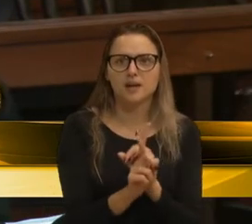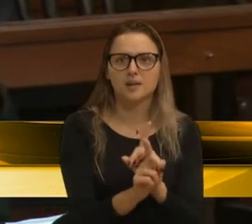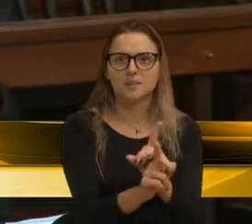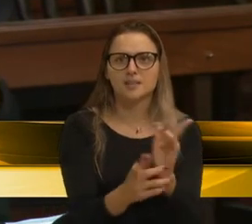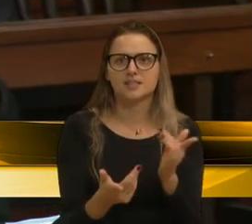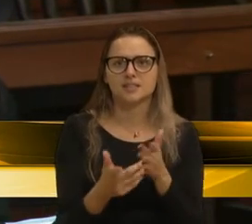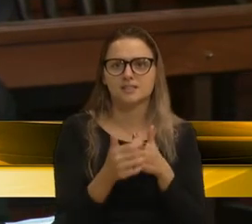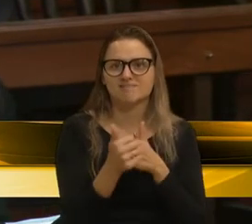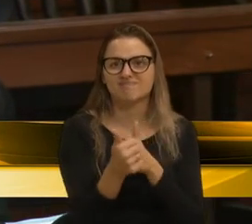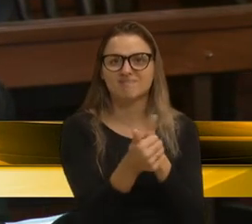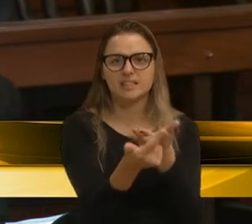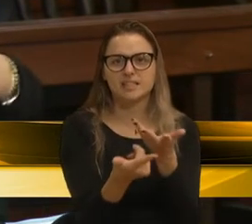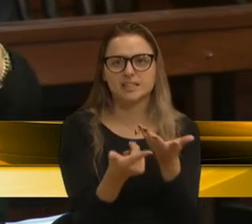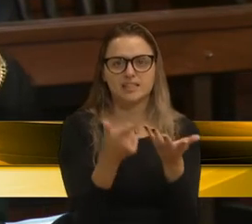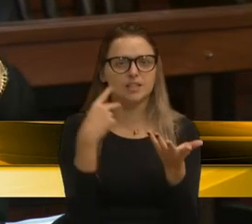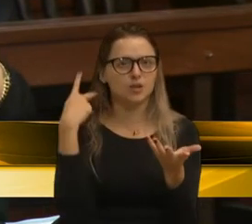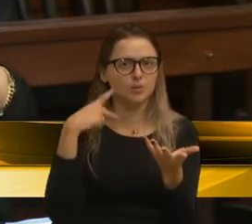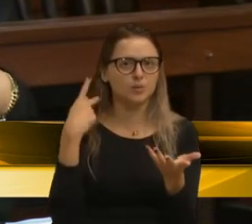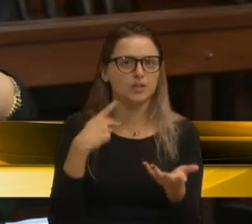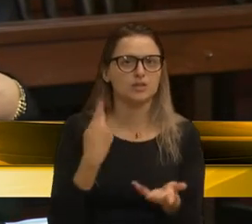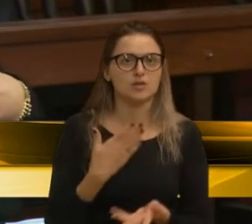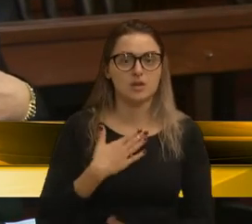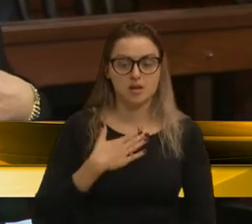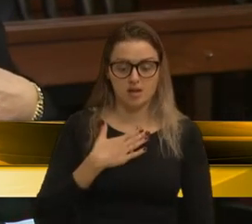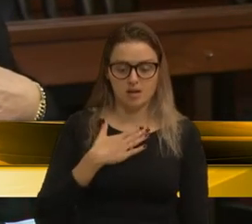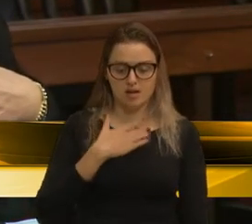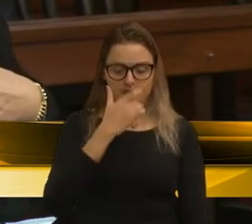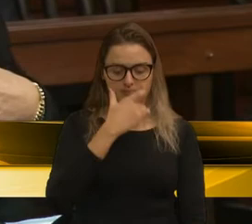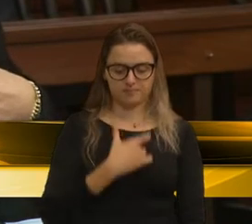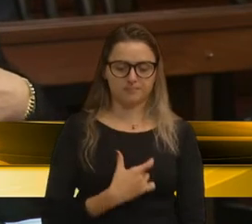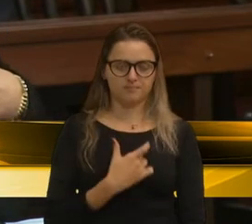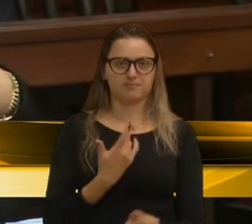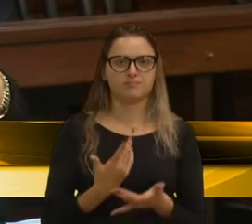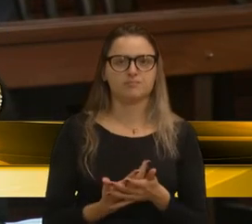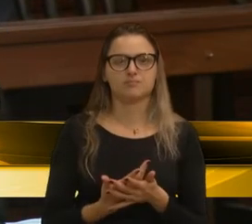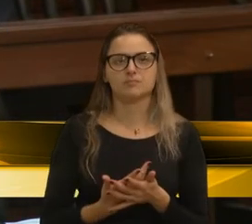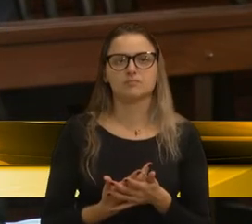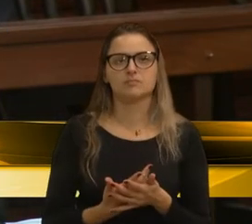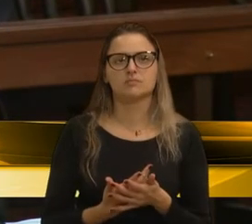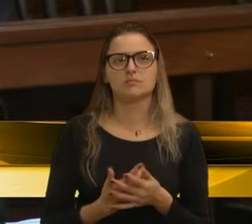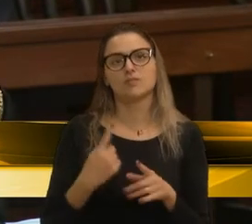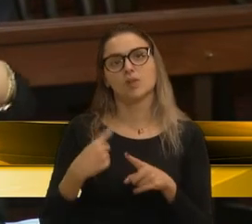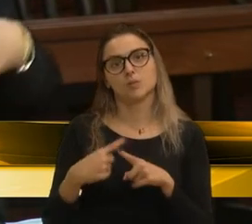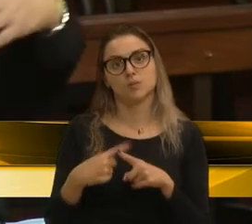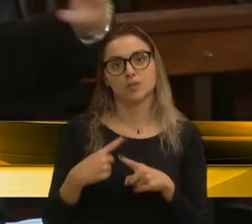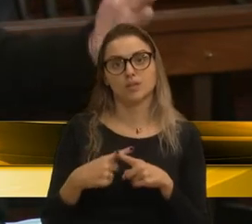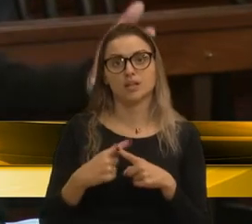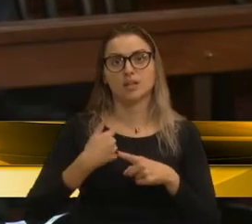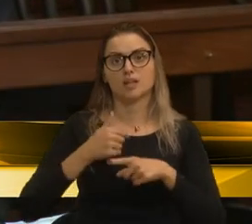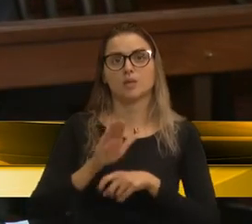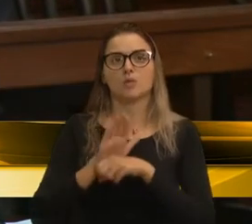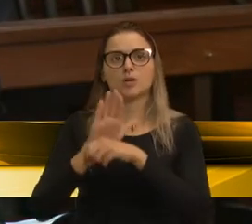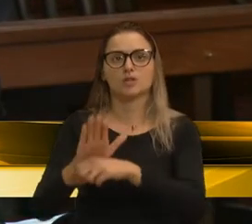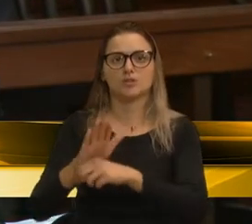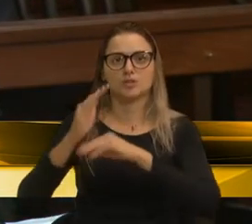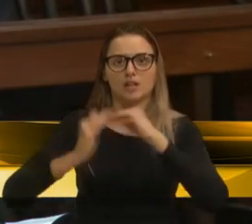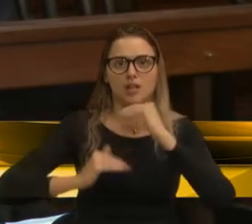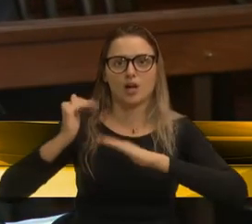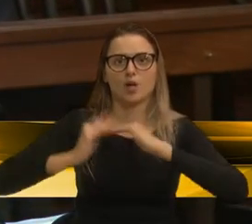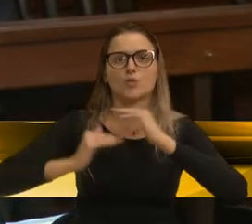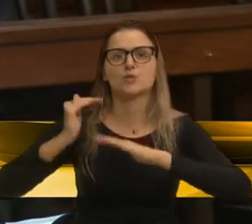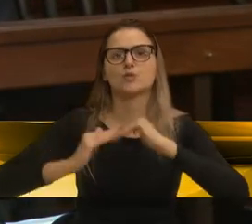política, pessoal, a minha pessoa, de parte da administração, pelo fato de ter ajudado a construir aquela